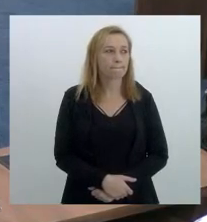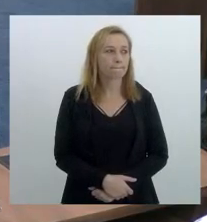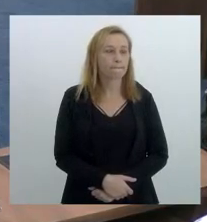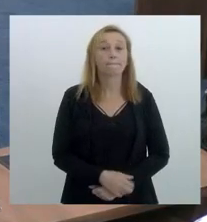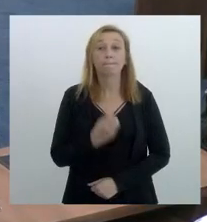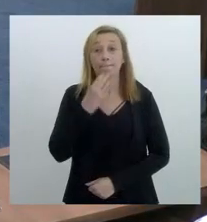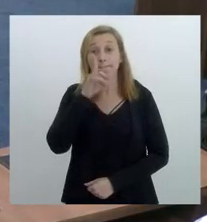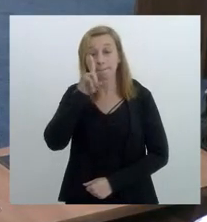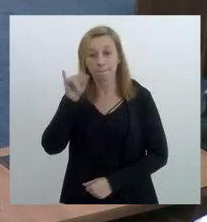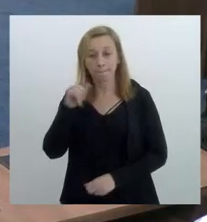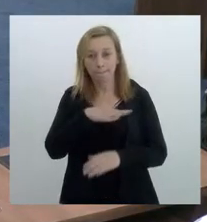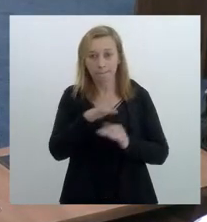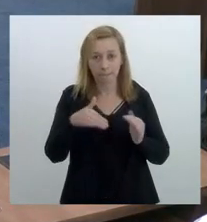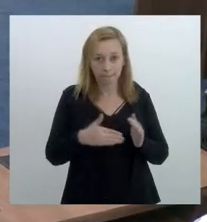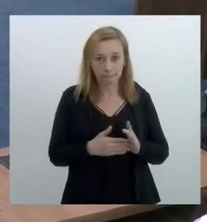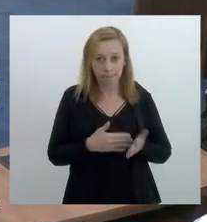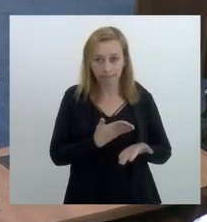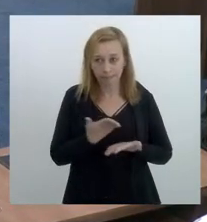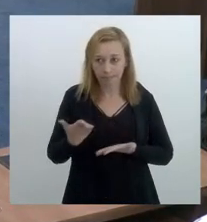Bom dia a todas e todos.